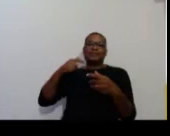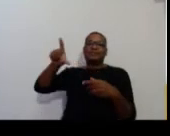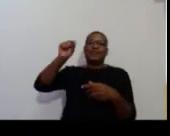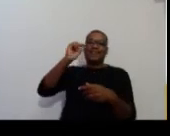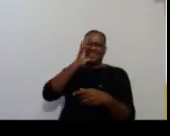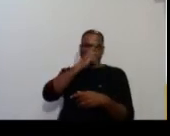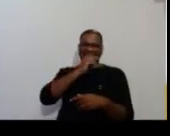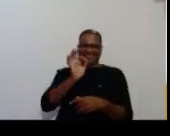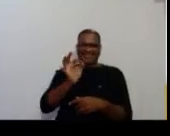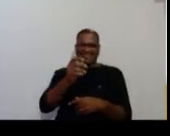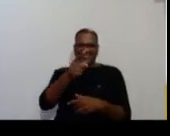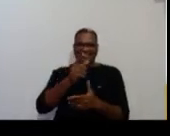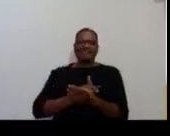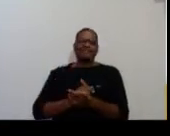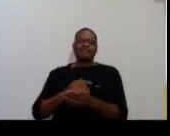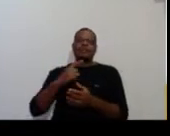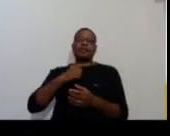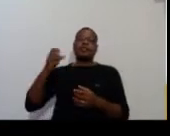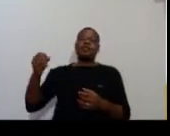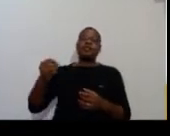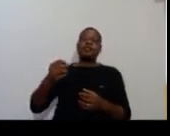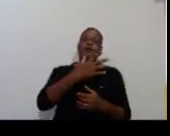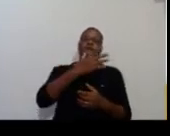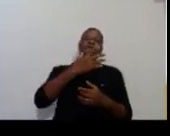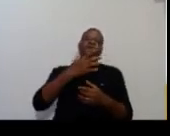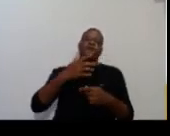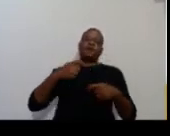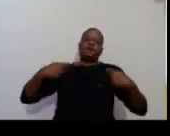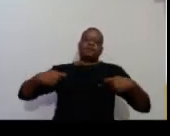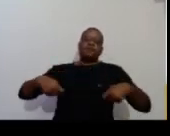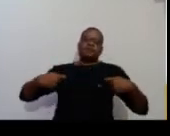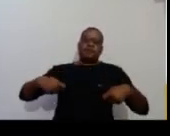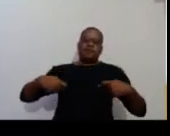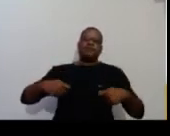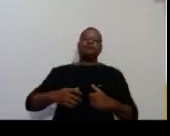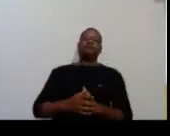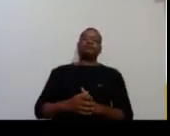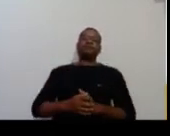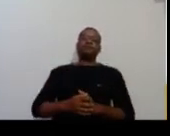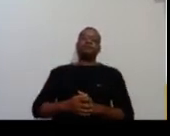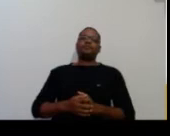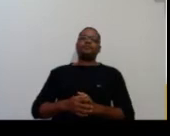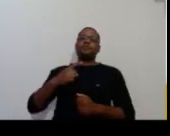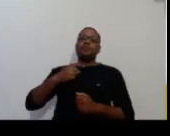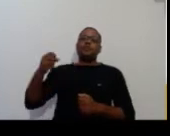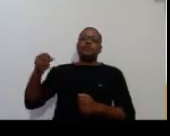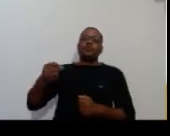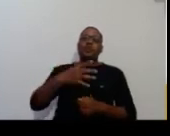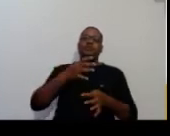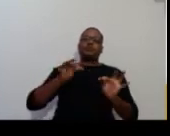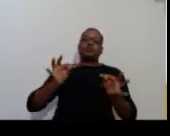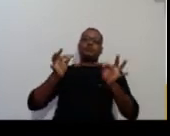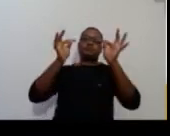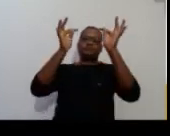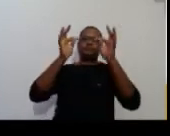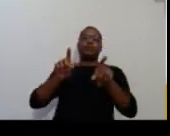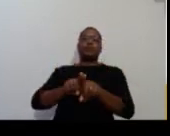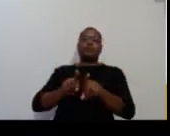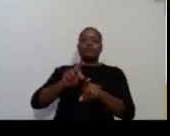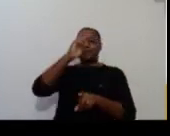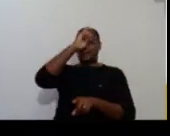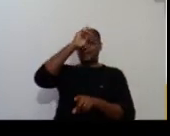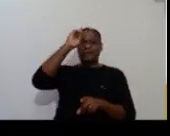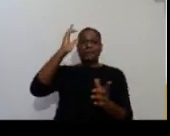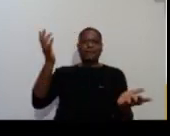diante dessas novas, vamos dizer assim, necessidades do ser humano, diante dessa nova tecnologia Uber. Quem